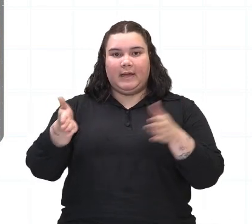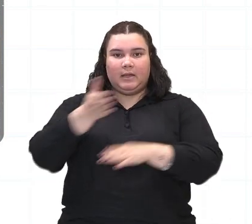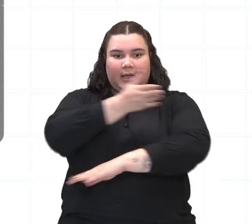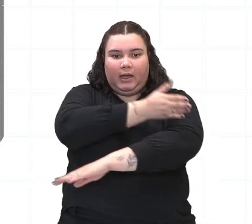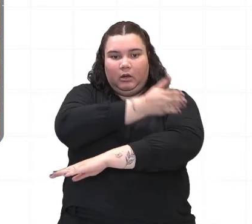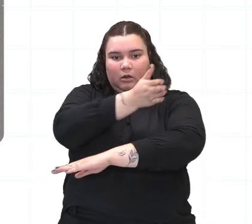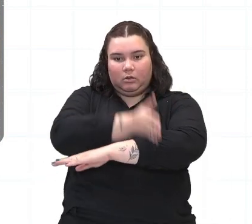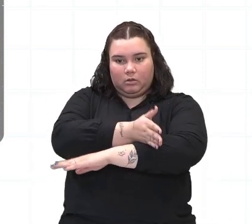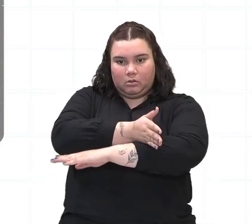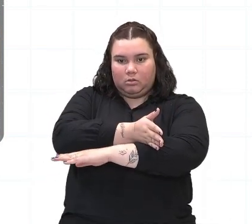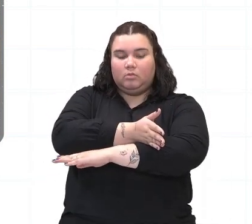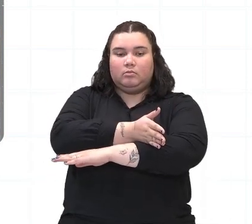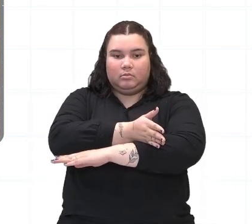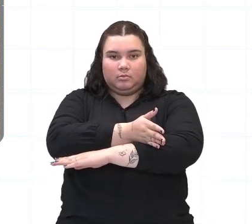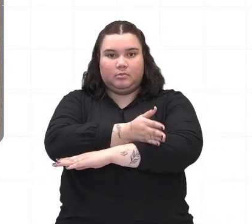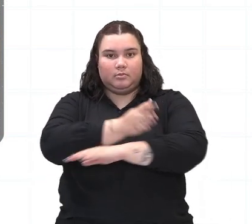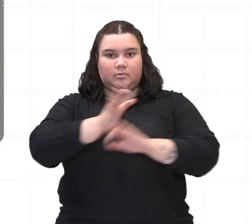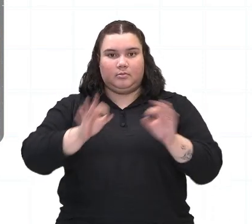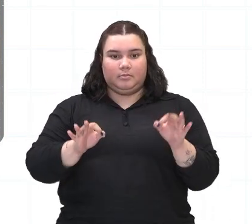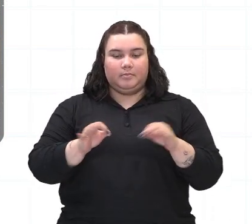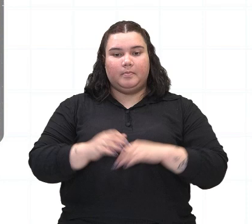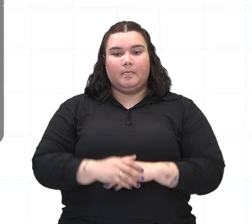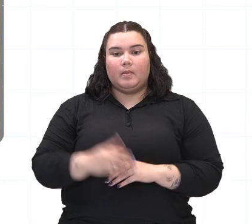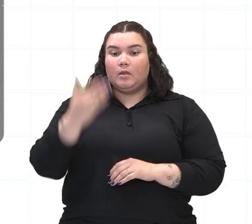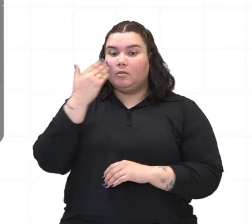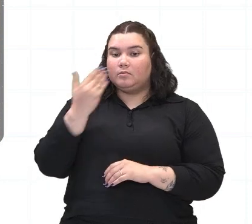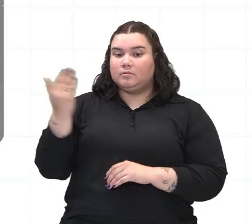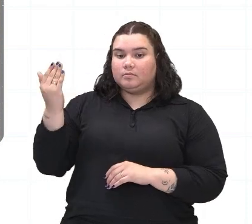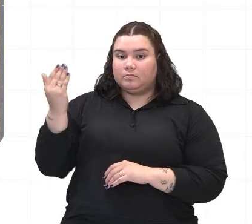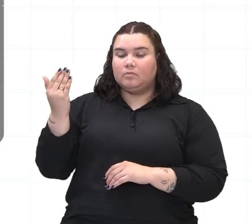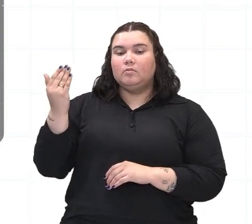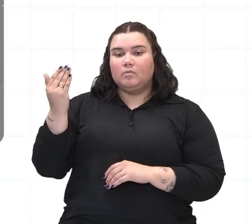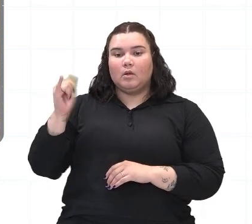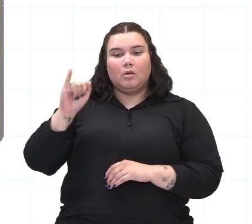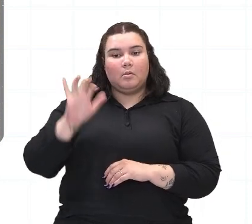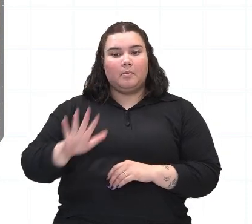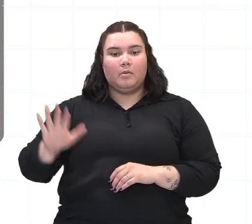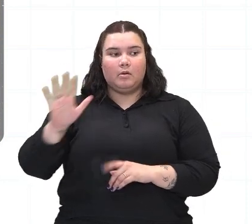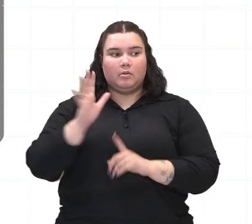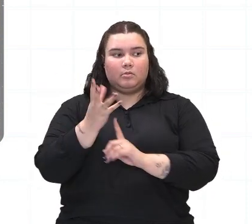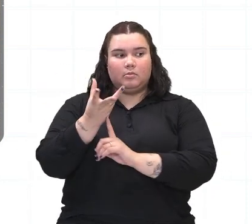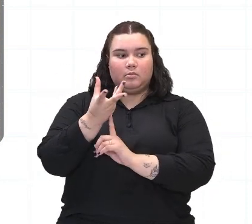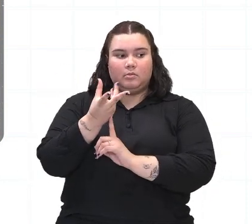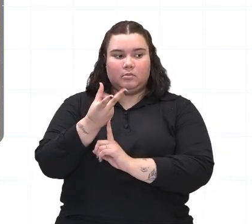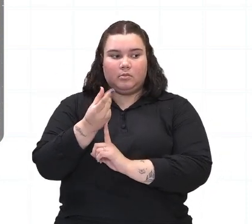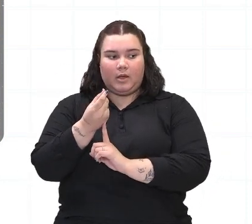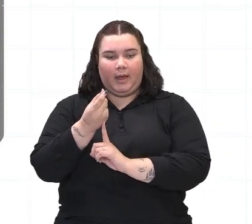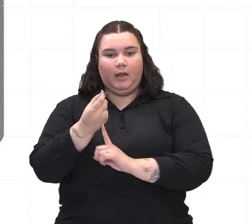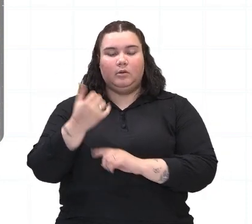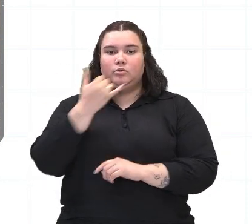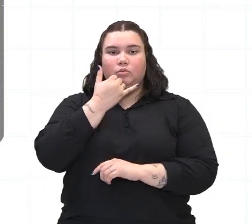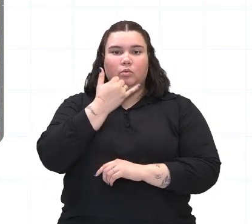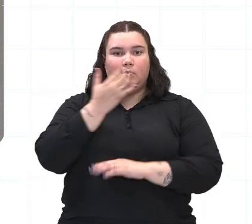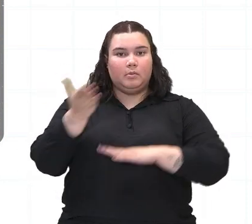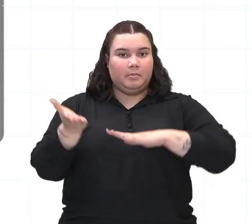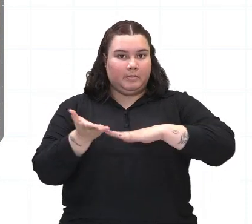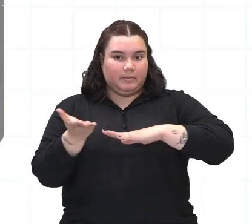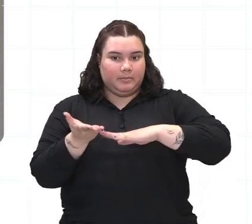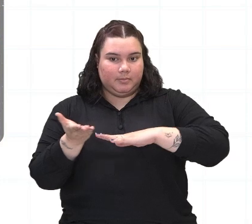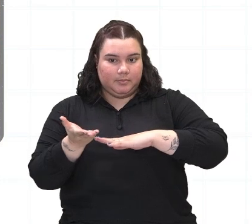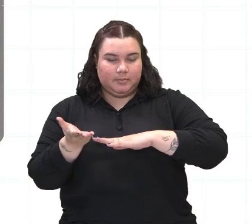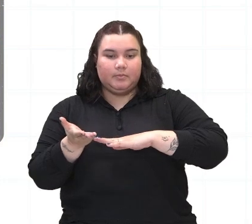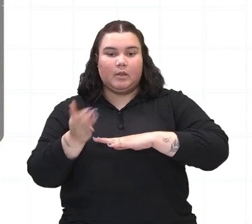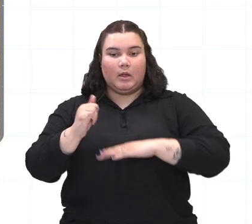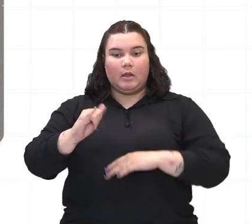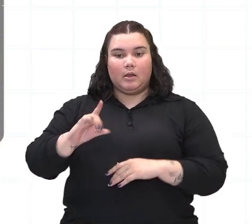moderna e a gente tem uma imagem im do homem vitrano de Leonardo Da 20in que é aí uma referência também do momento do renascimento e